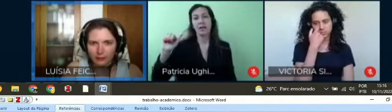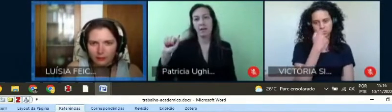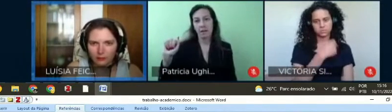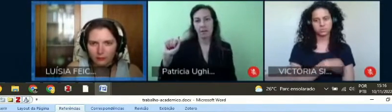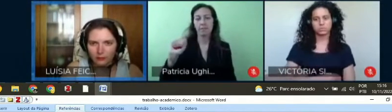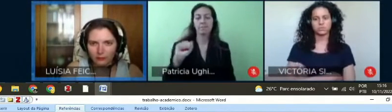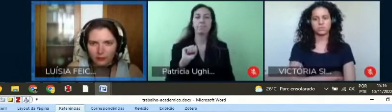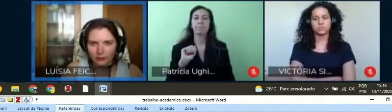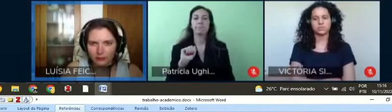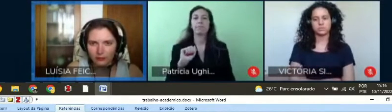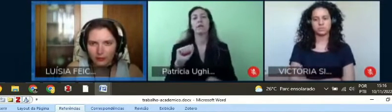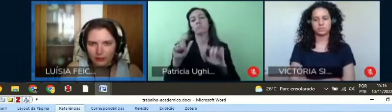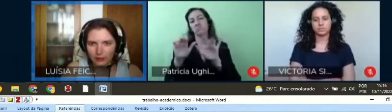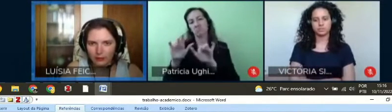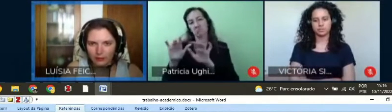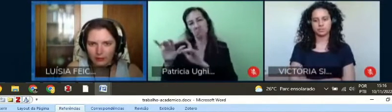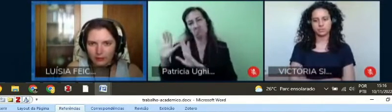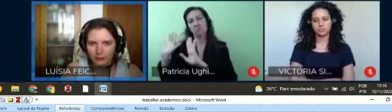listadas as